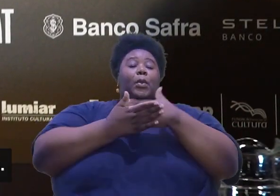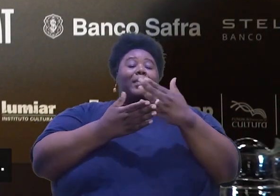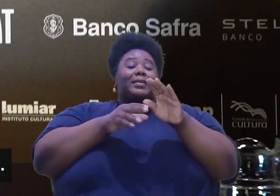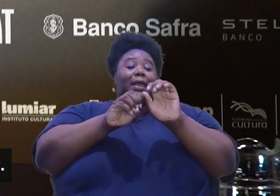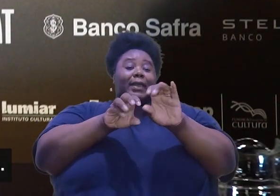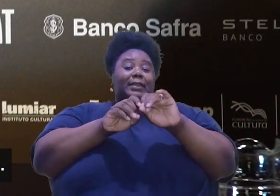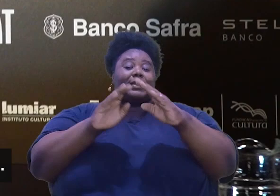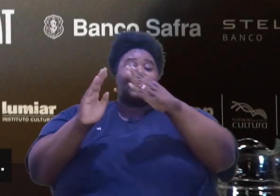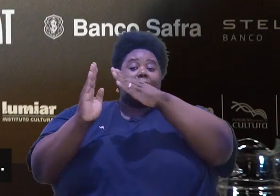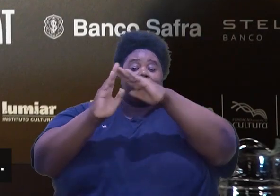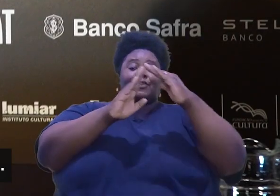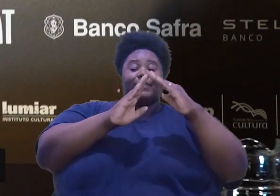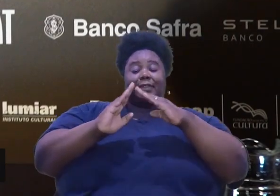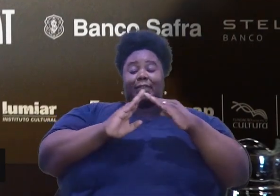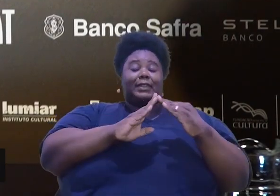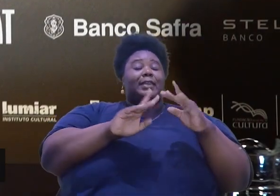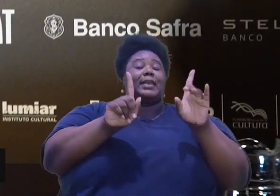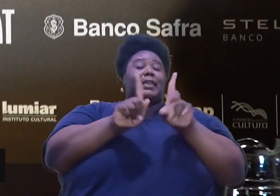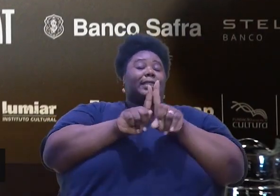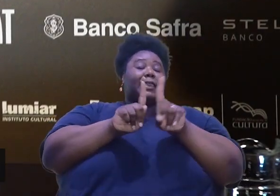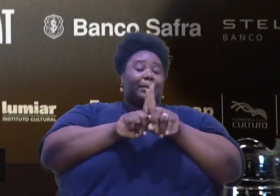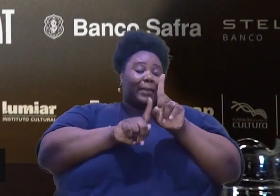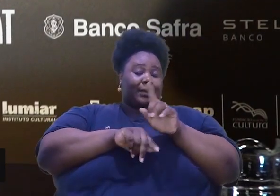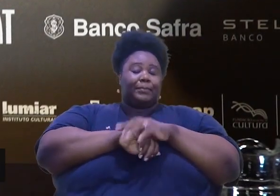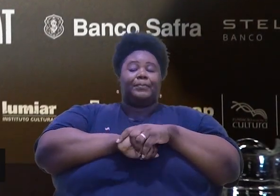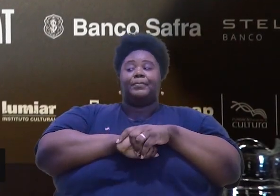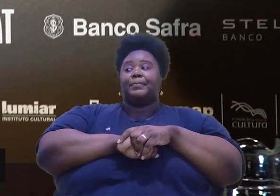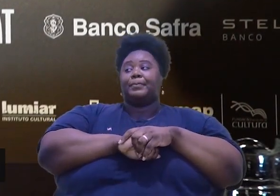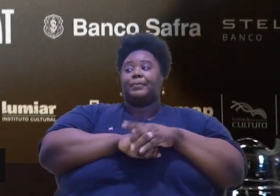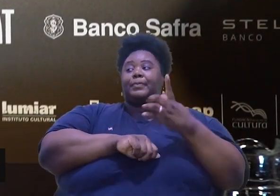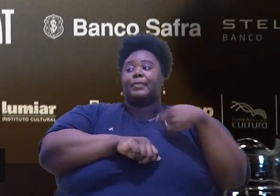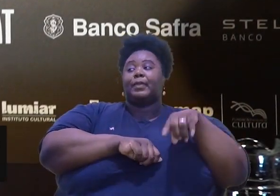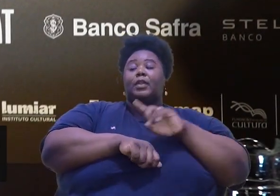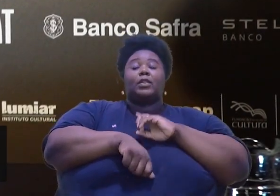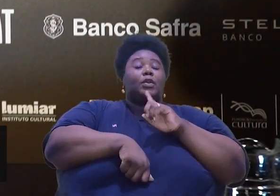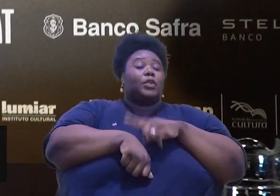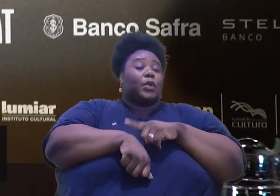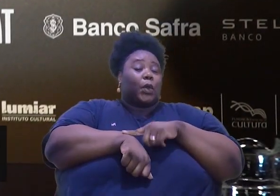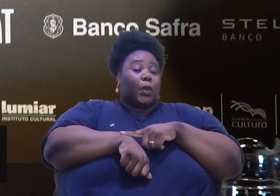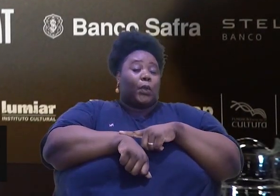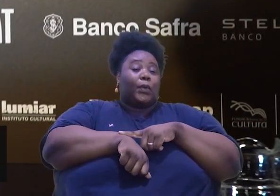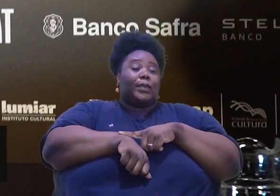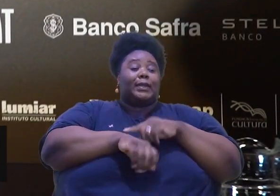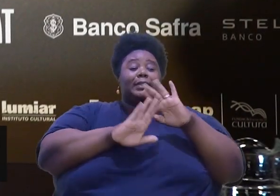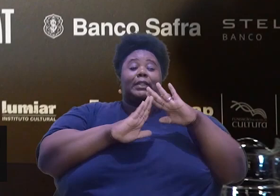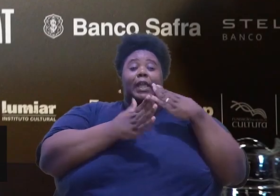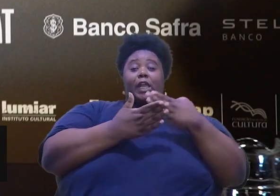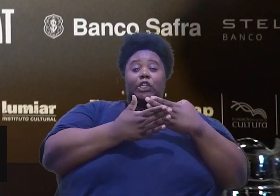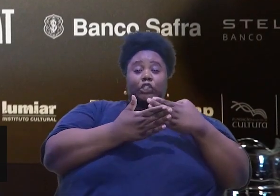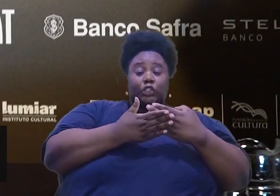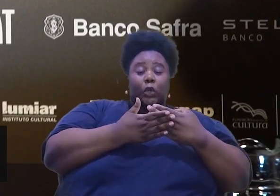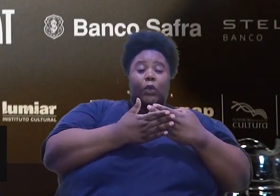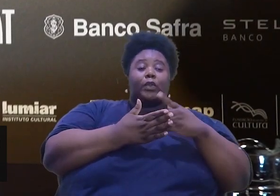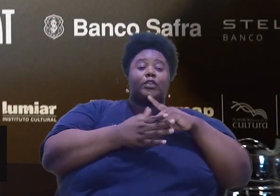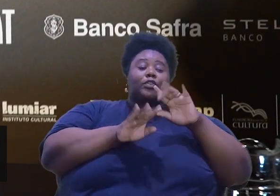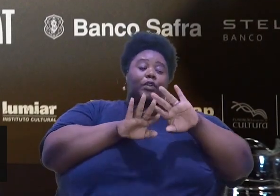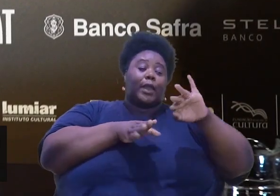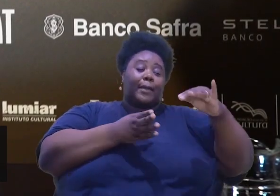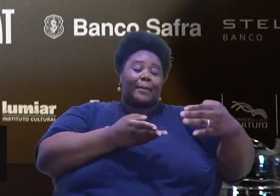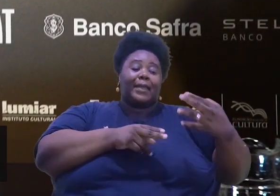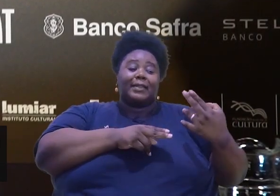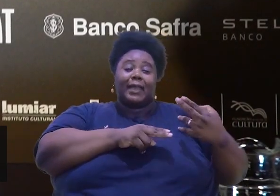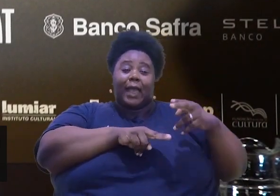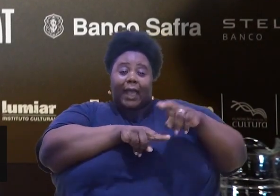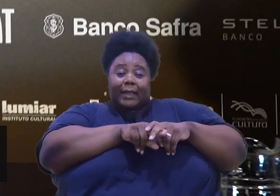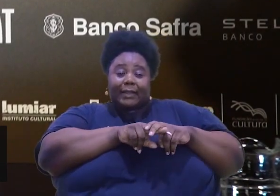crianças vizinhas. Então, a gente na hora da aula particular, tinha uma mesinha e cadeira e